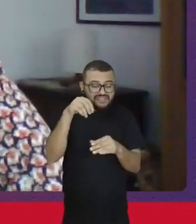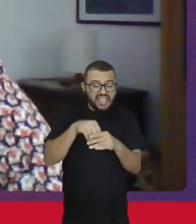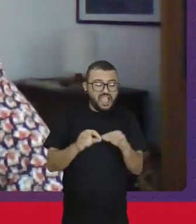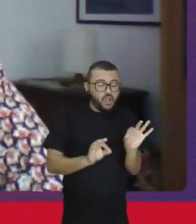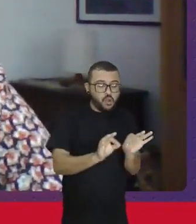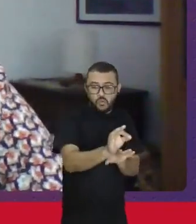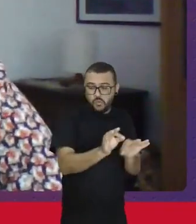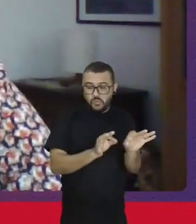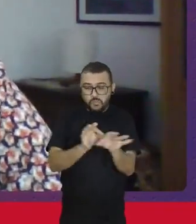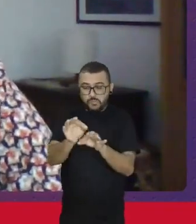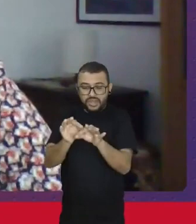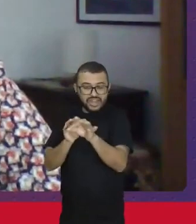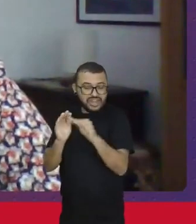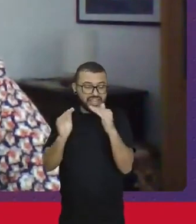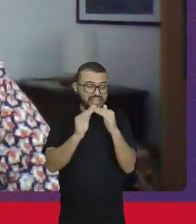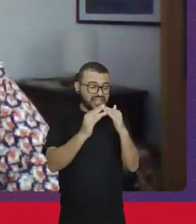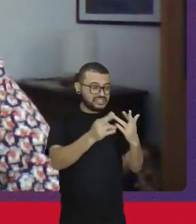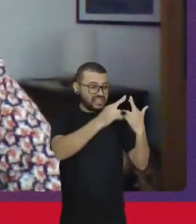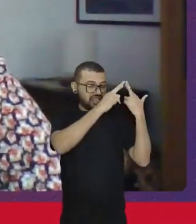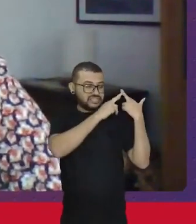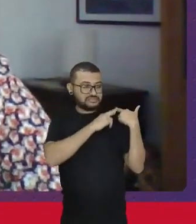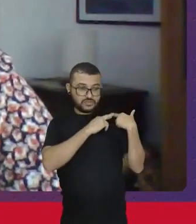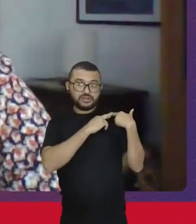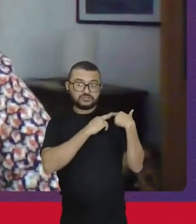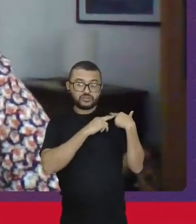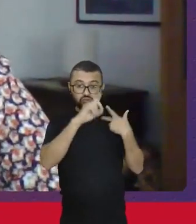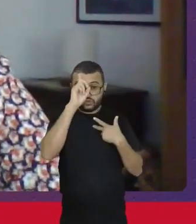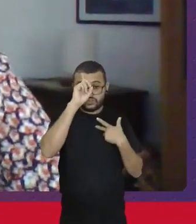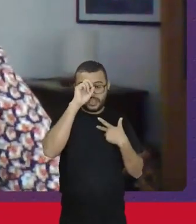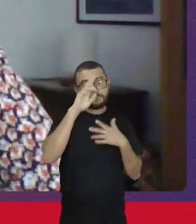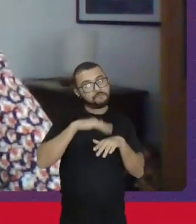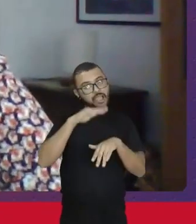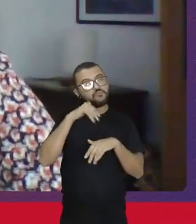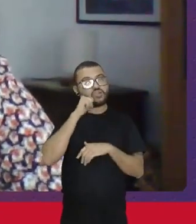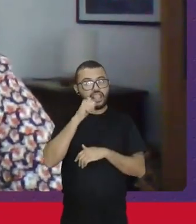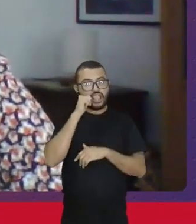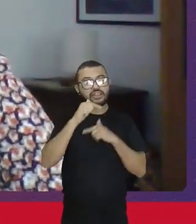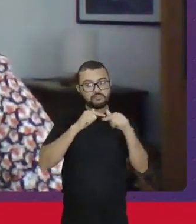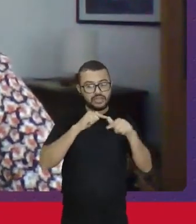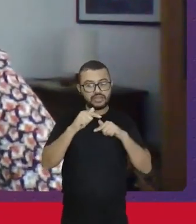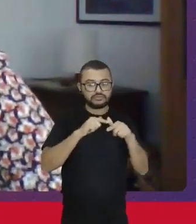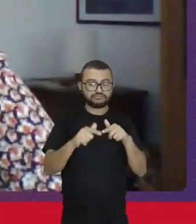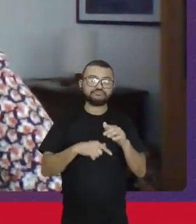e que é responsabilidade quase que exclusiva das mulheres. E se tinha uma